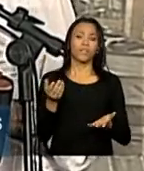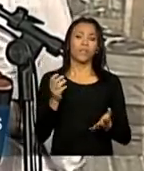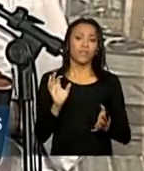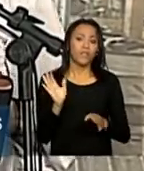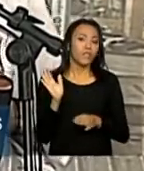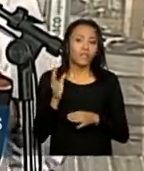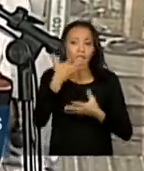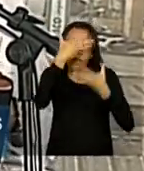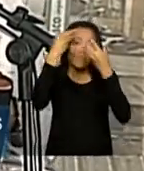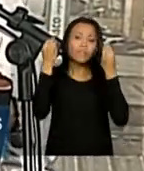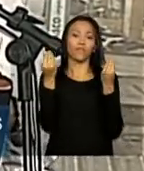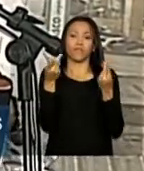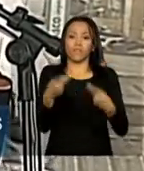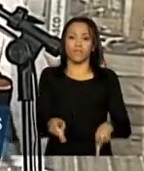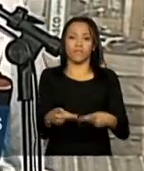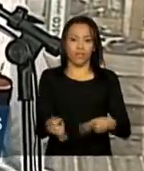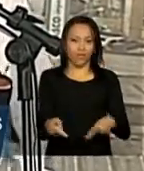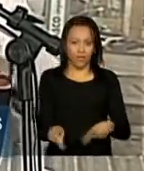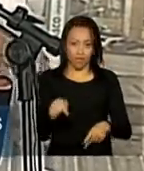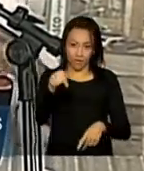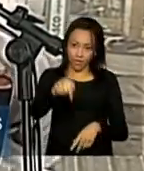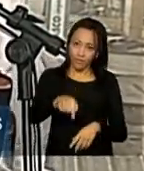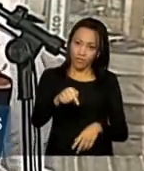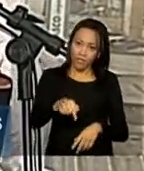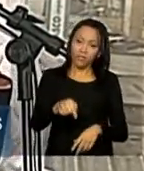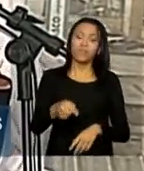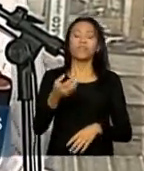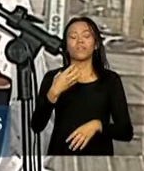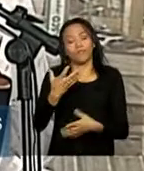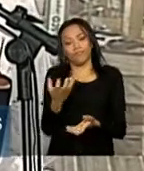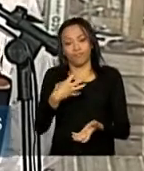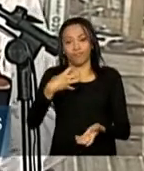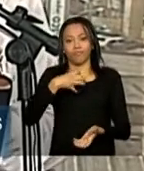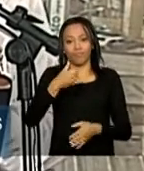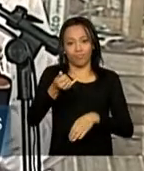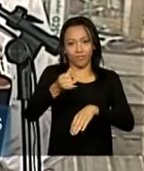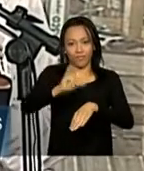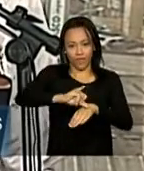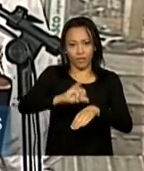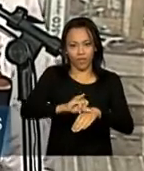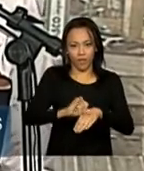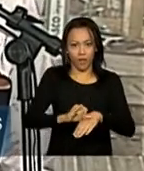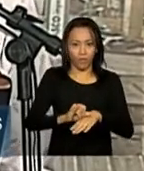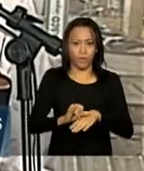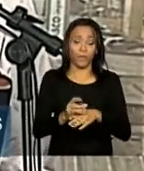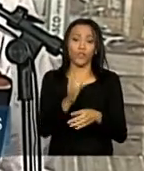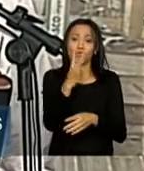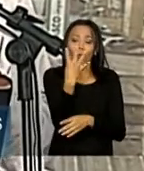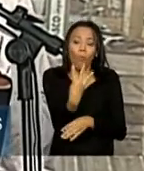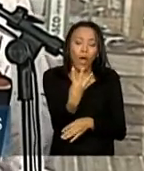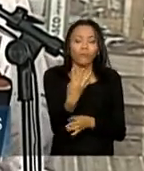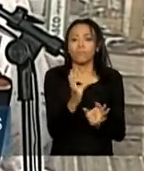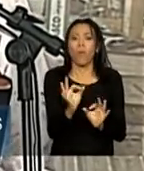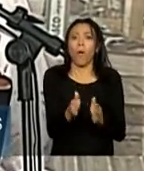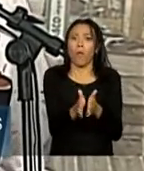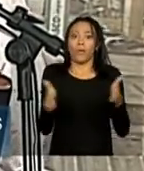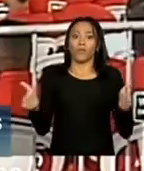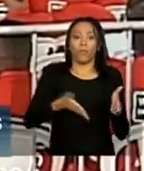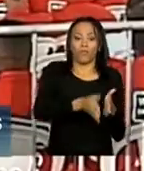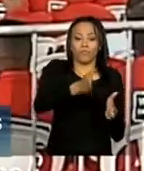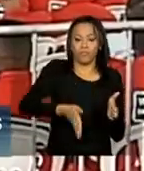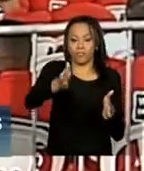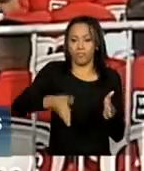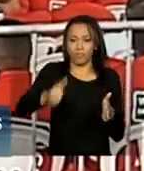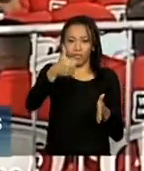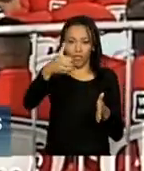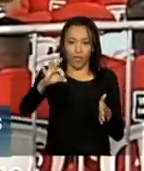deixar Salvador apenas com 4 pistas e fazer. Então, minha homenagem a todo o pessoal da área de engenharia e de projeto